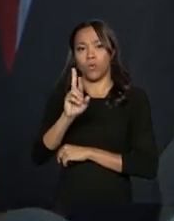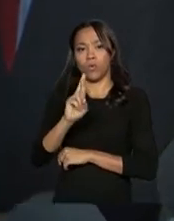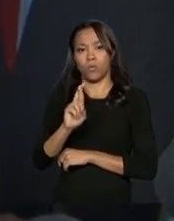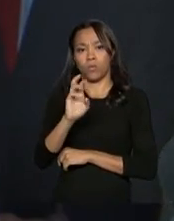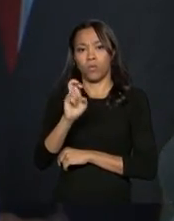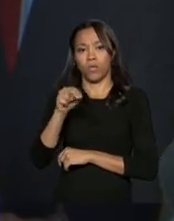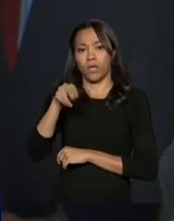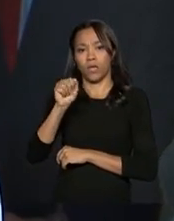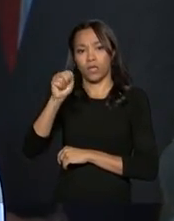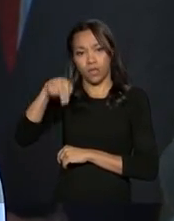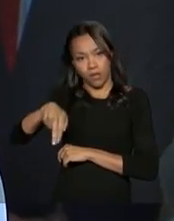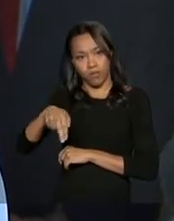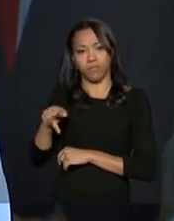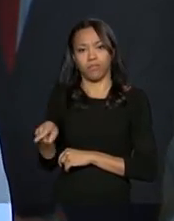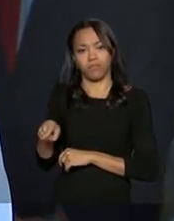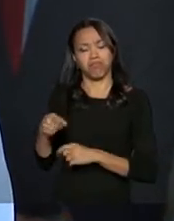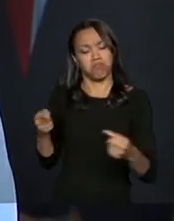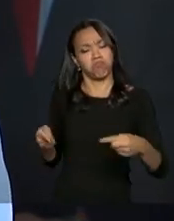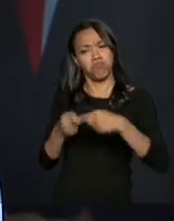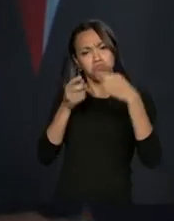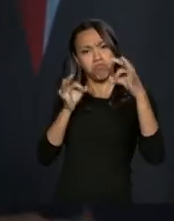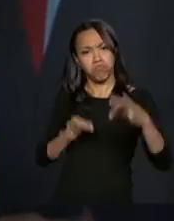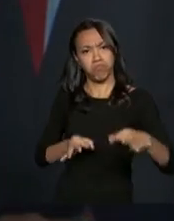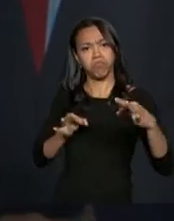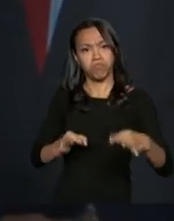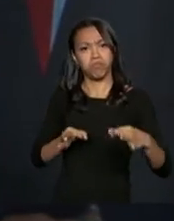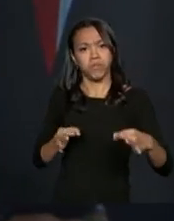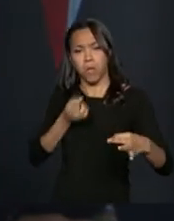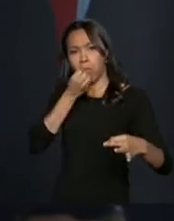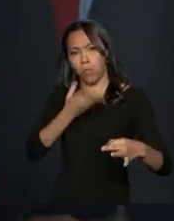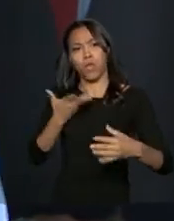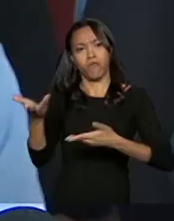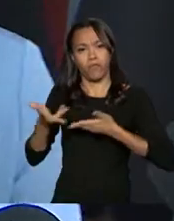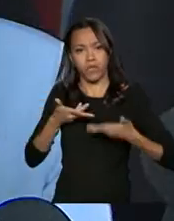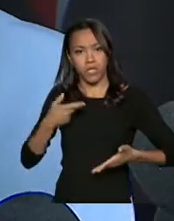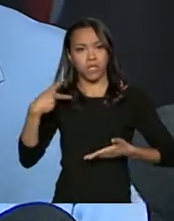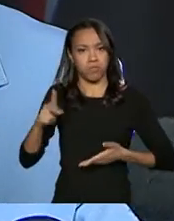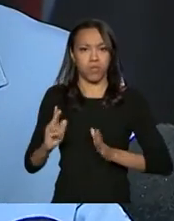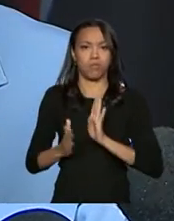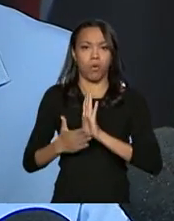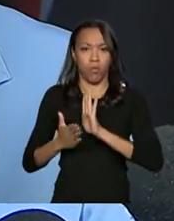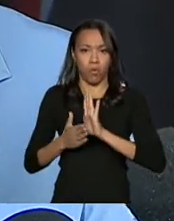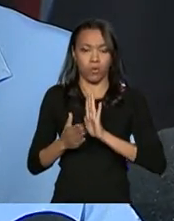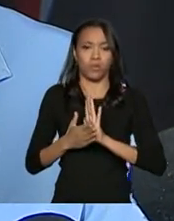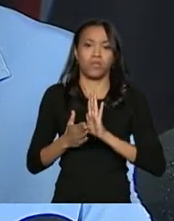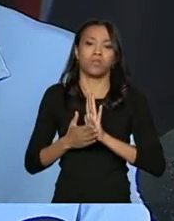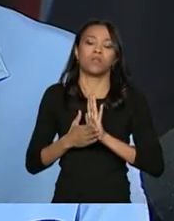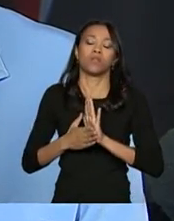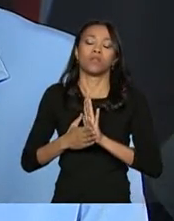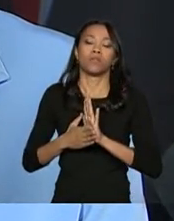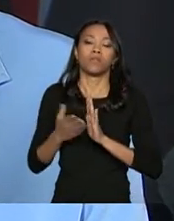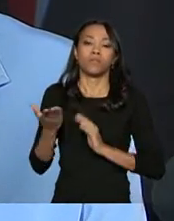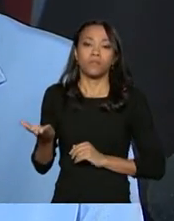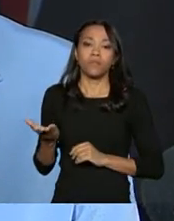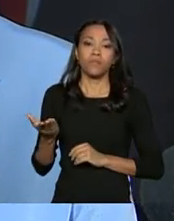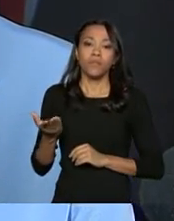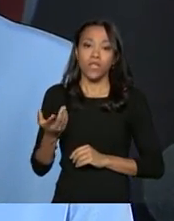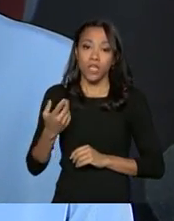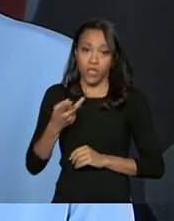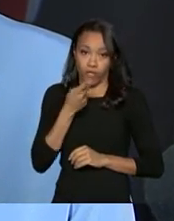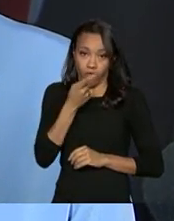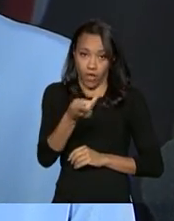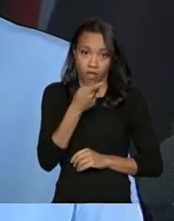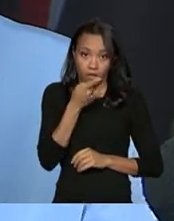plenamente com as nossas, são propostas muito bem-vindas. Eu queria até dizer que para